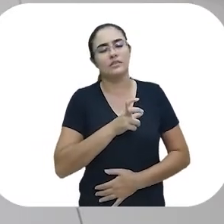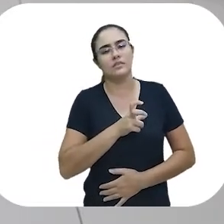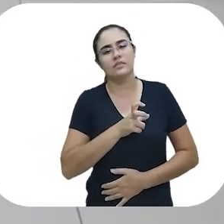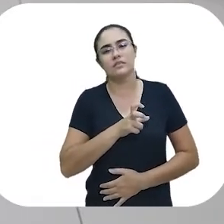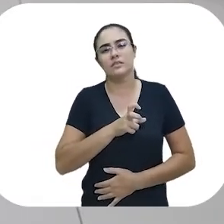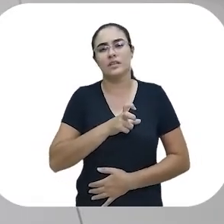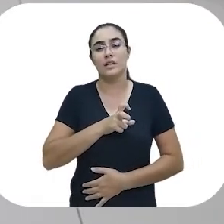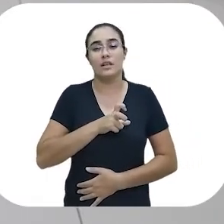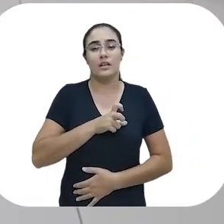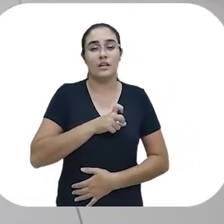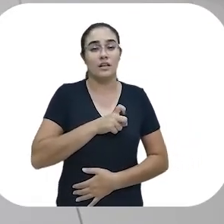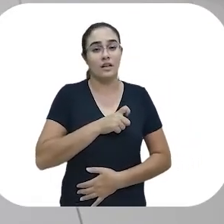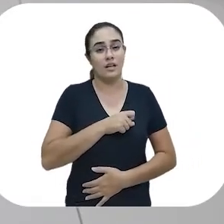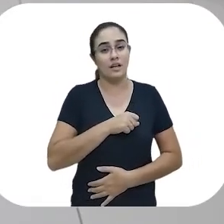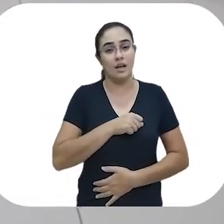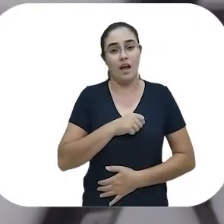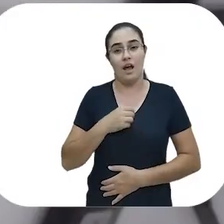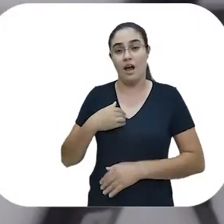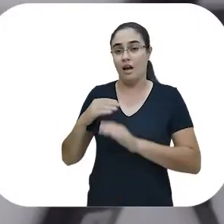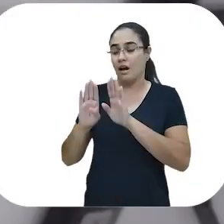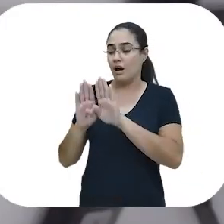Deixar a porta aberta,